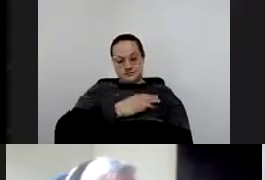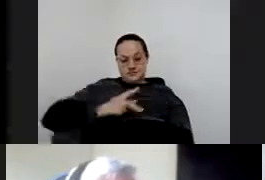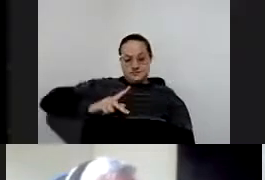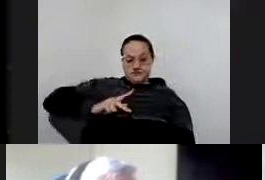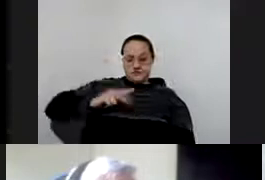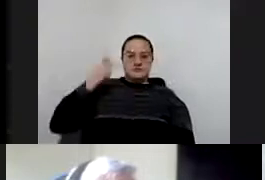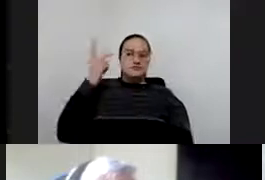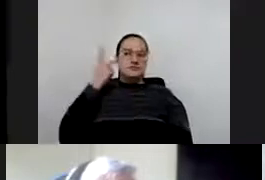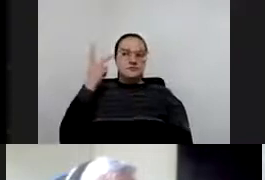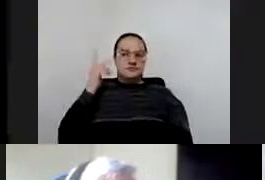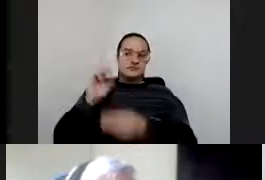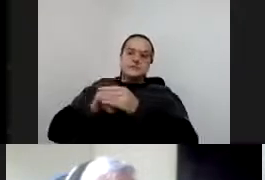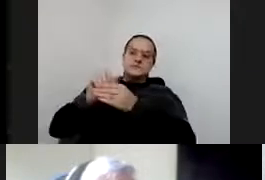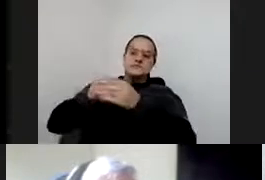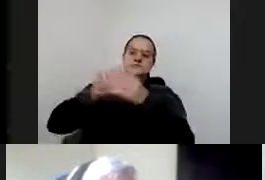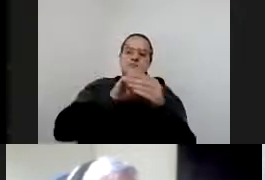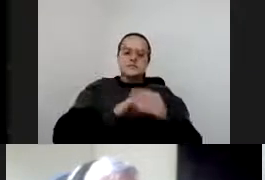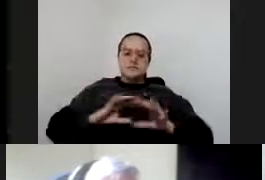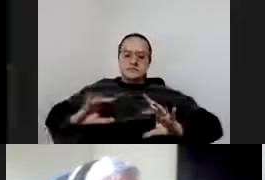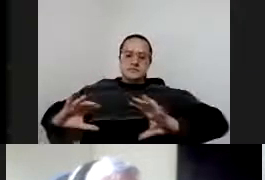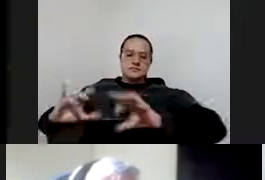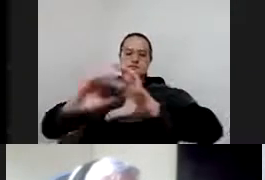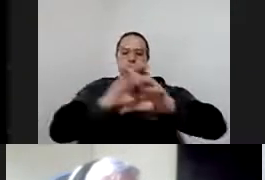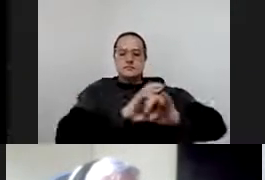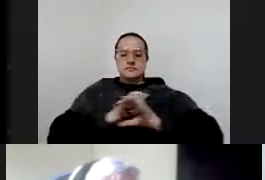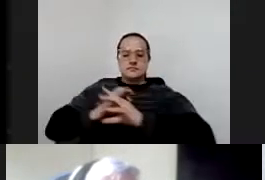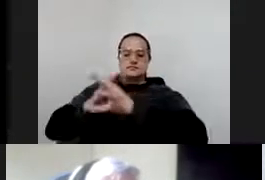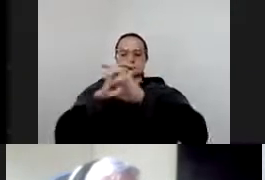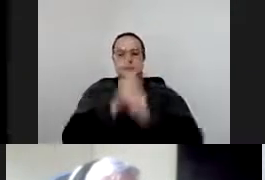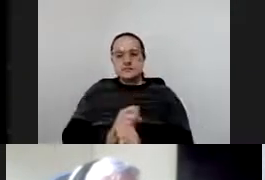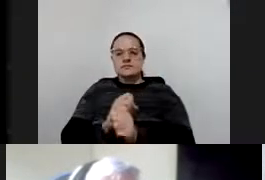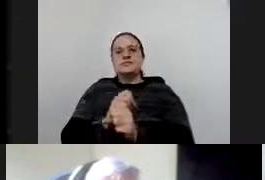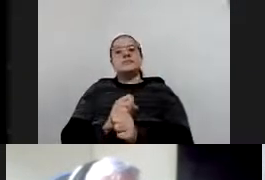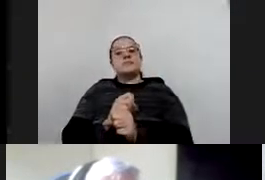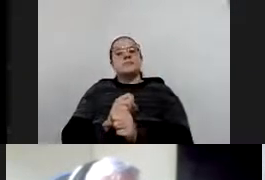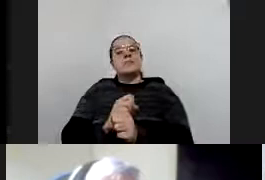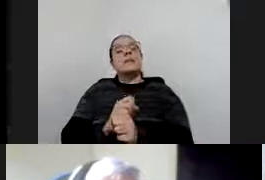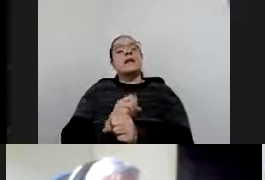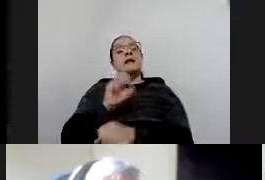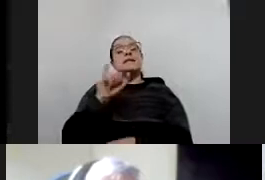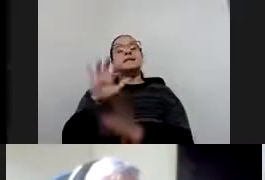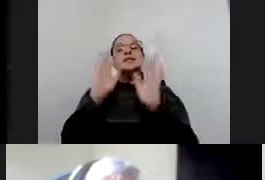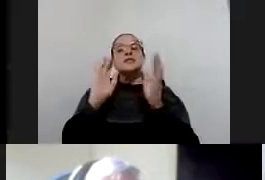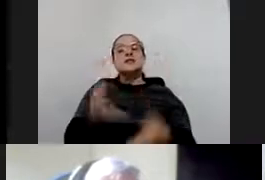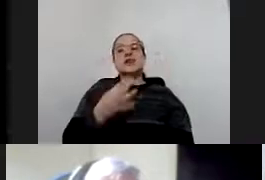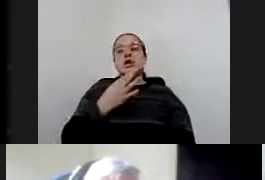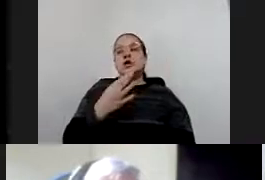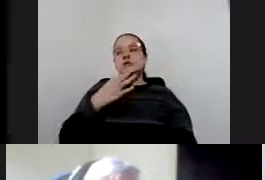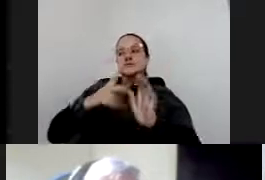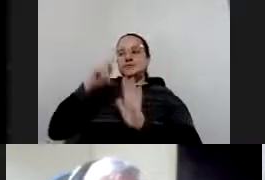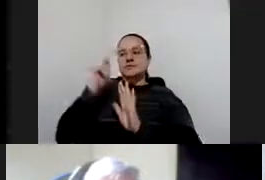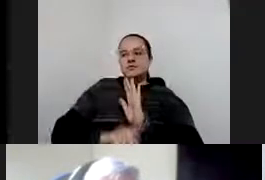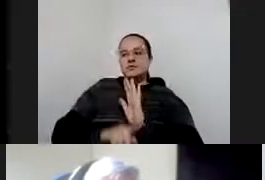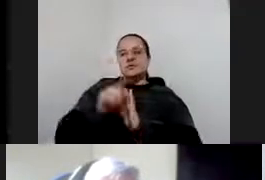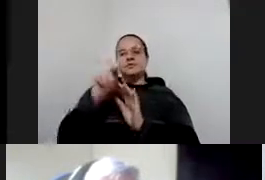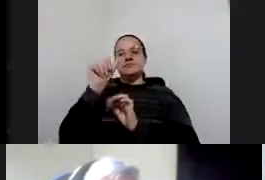isso, deliberamos isso, e esse nosso projeto, para quem já conhecia um pouco dele, ele muda.